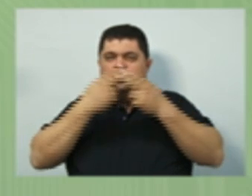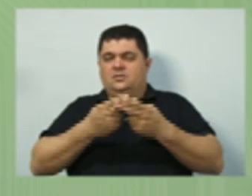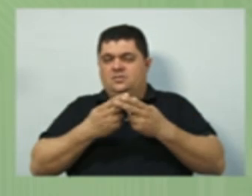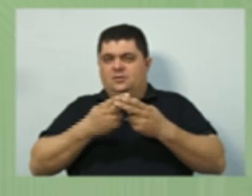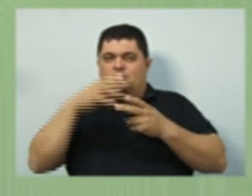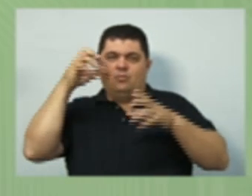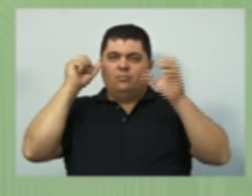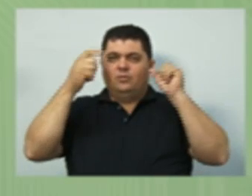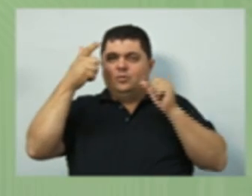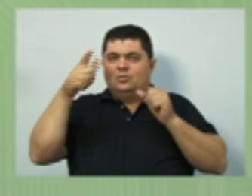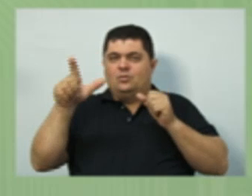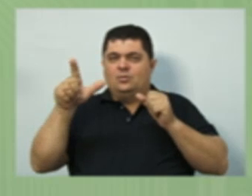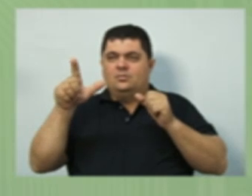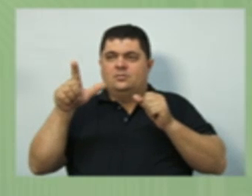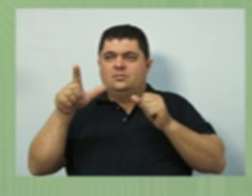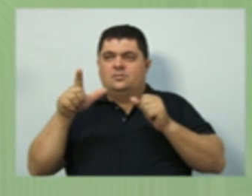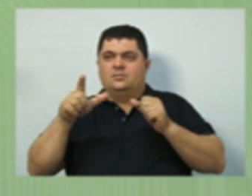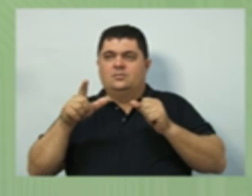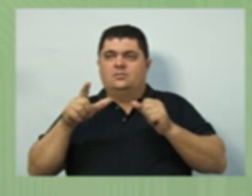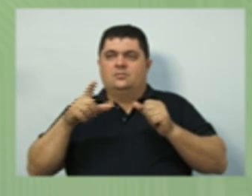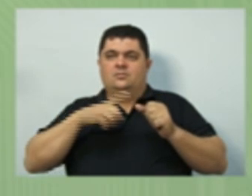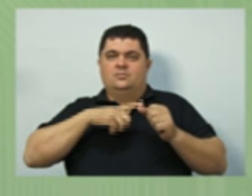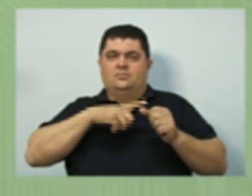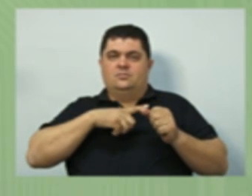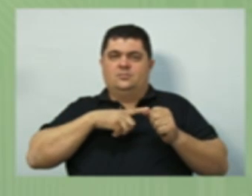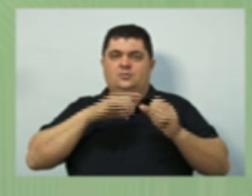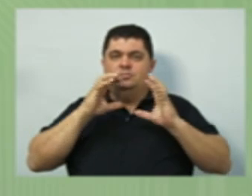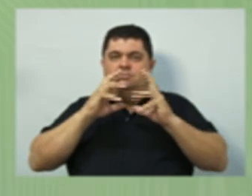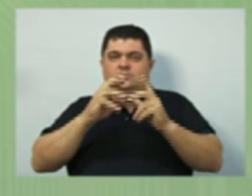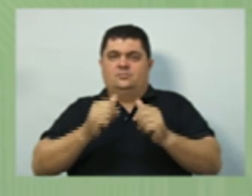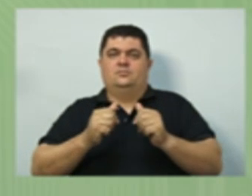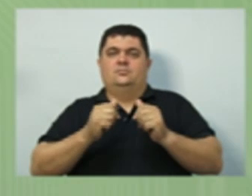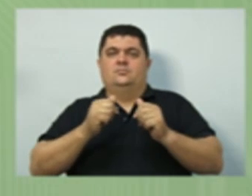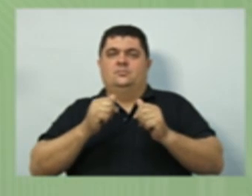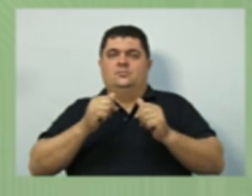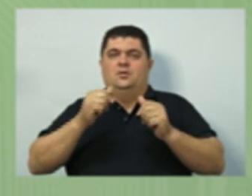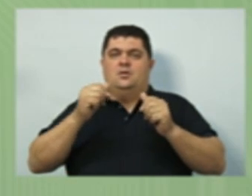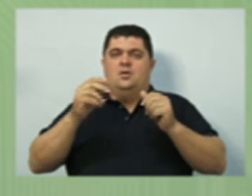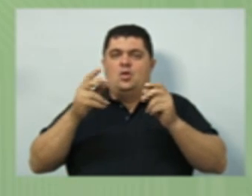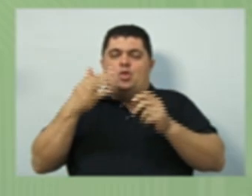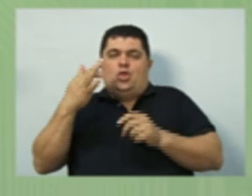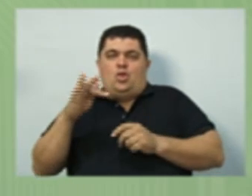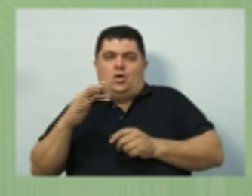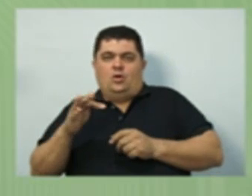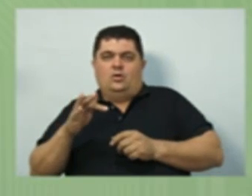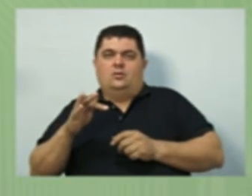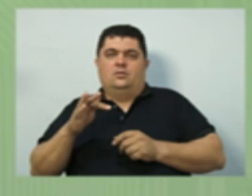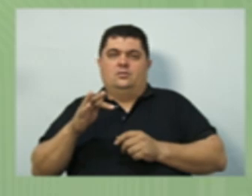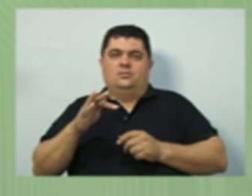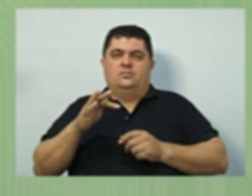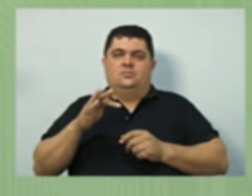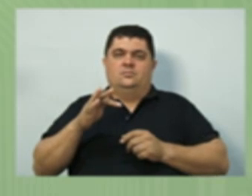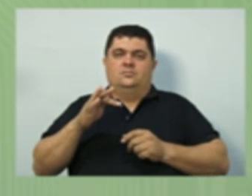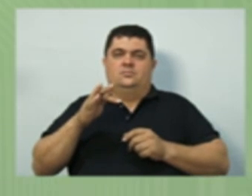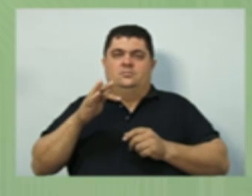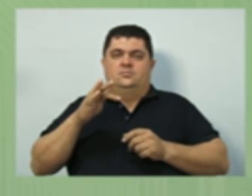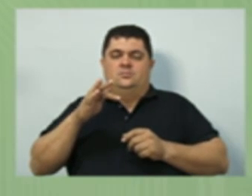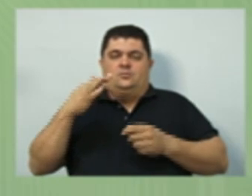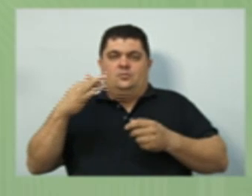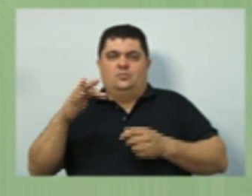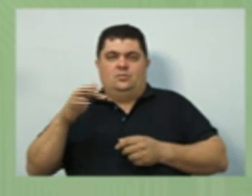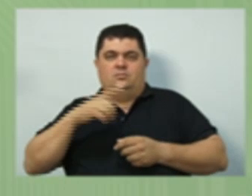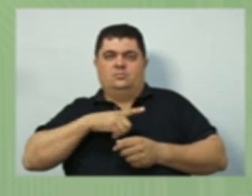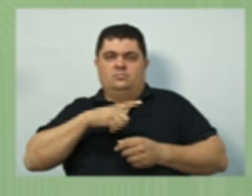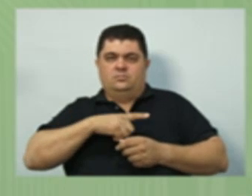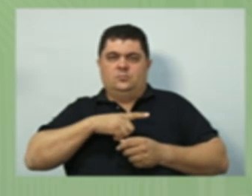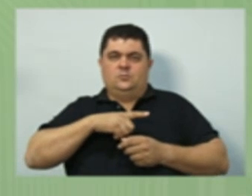outra. Tudo isto está ligado à ideia de dor. Esta dor pode ser